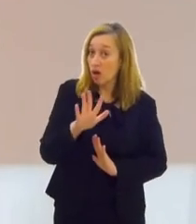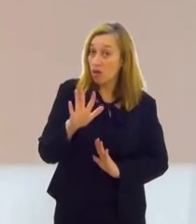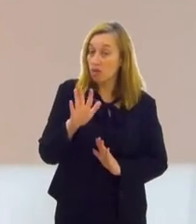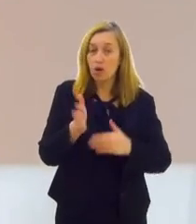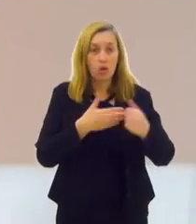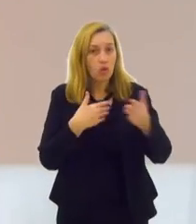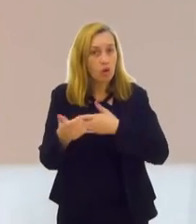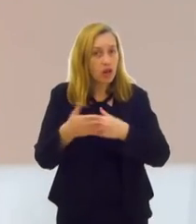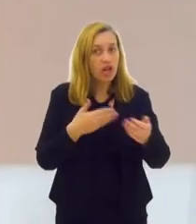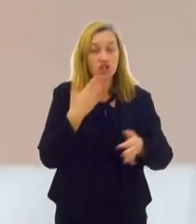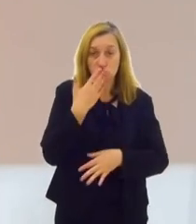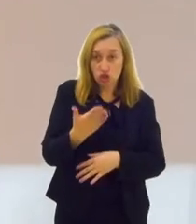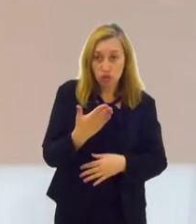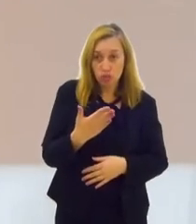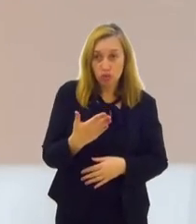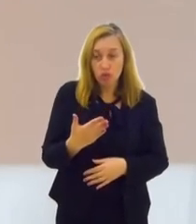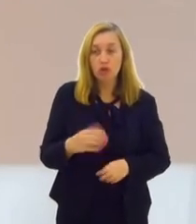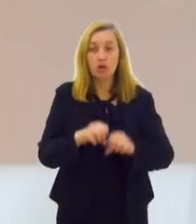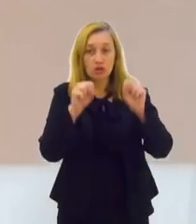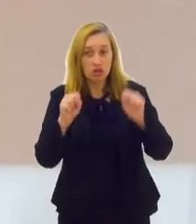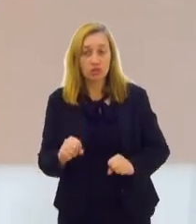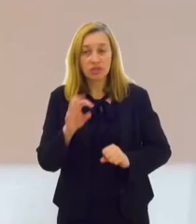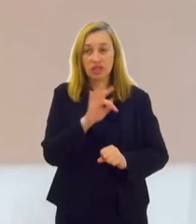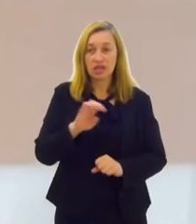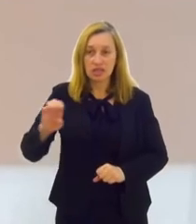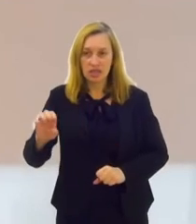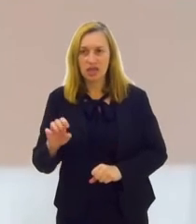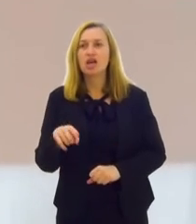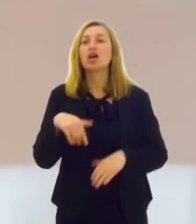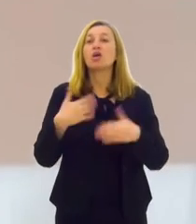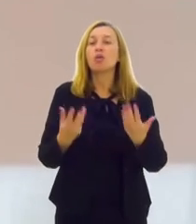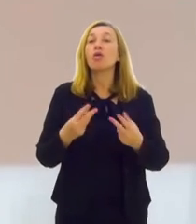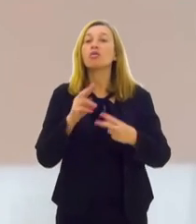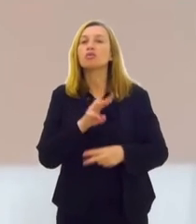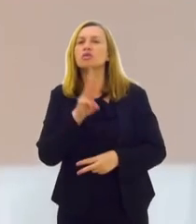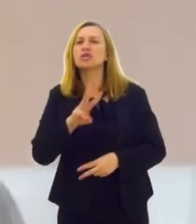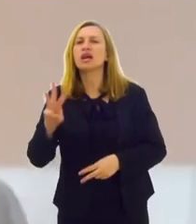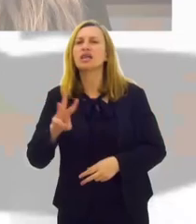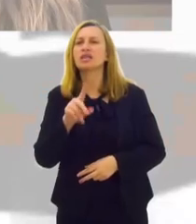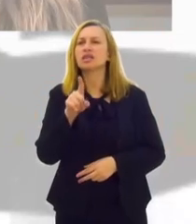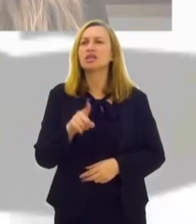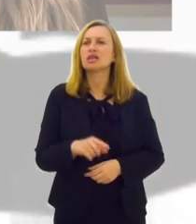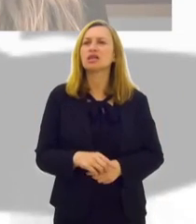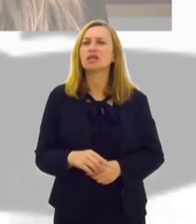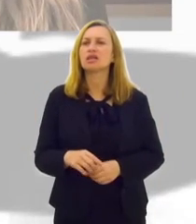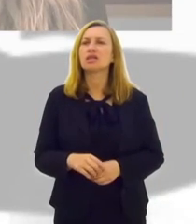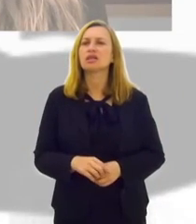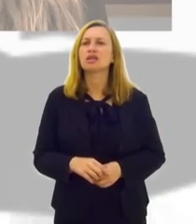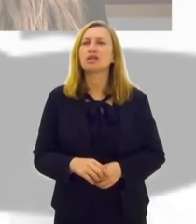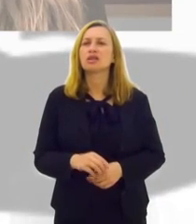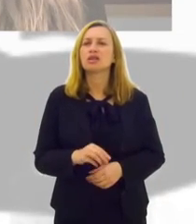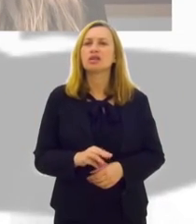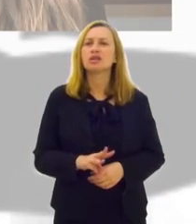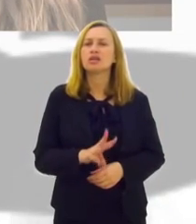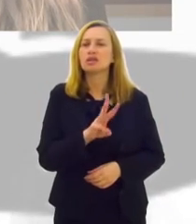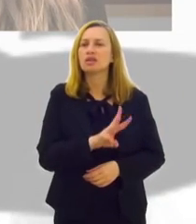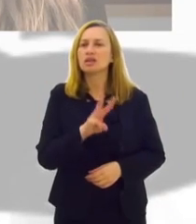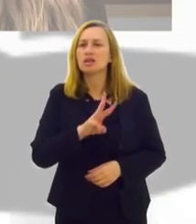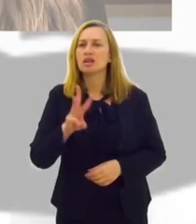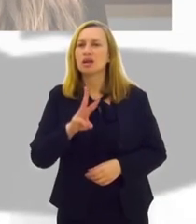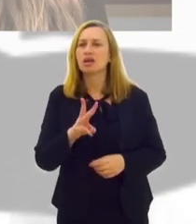Né? É para todo qualquer tipo de irregularidade. O sistema do Então, qual TSE é é esse só para fake site? news. É o Dá site um de endereço. combate